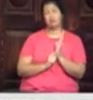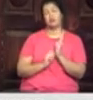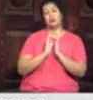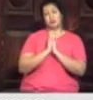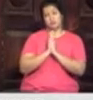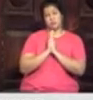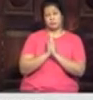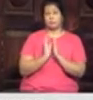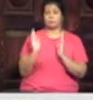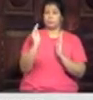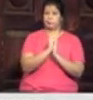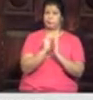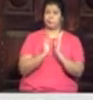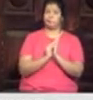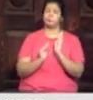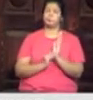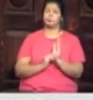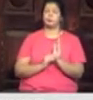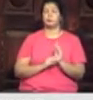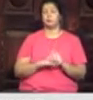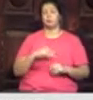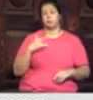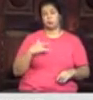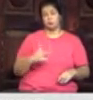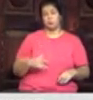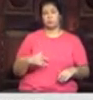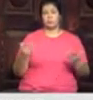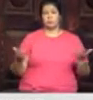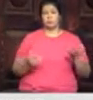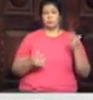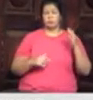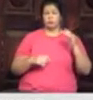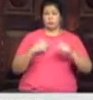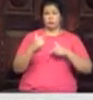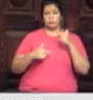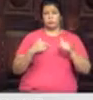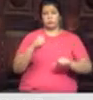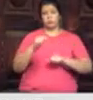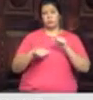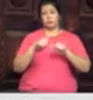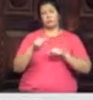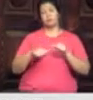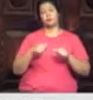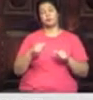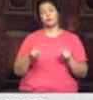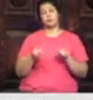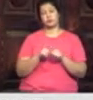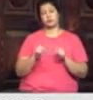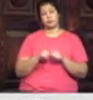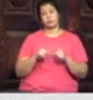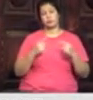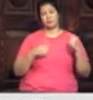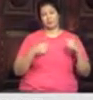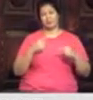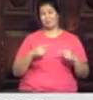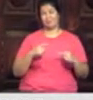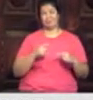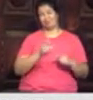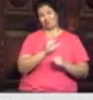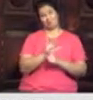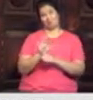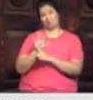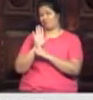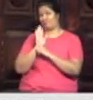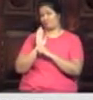veementemente contrários à reforma trabalhista em curso no Congresso Nacional, nesses termos que rasga a CLT e precariza o mundo do trabalho